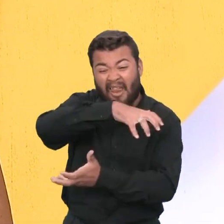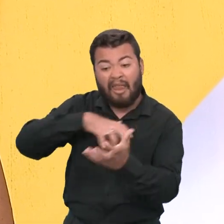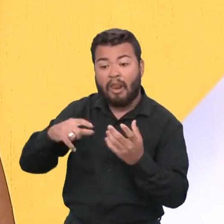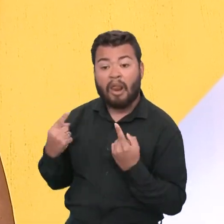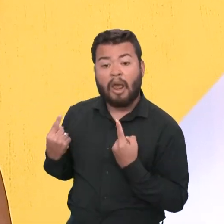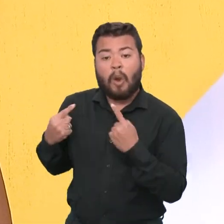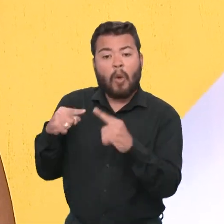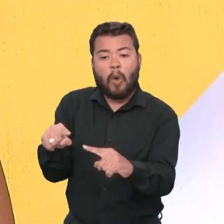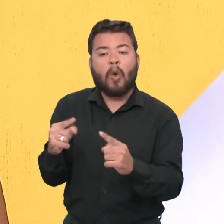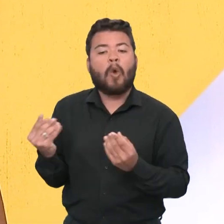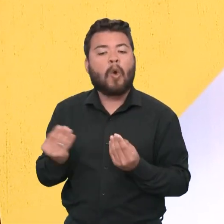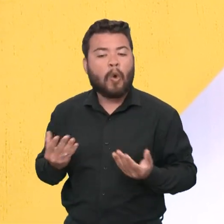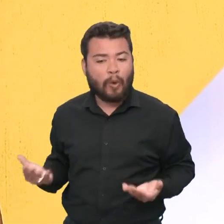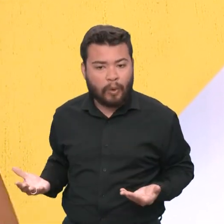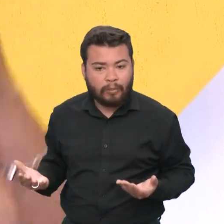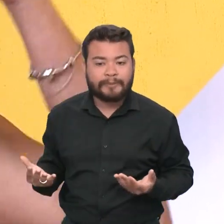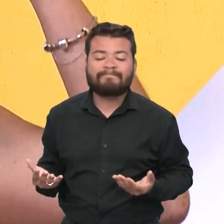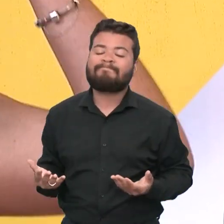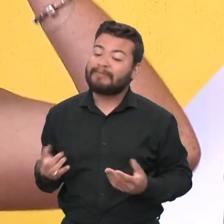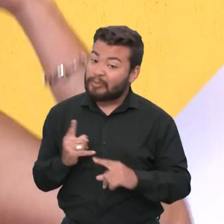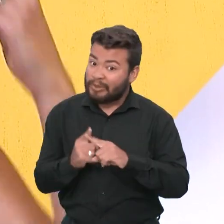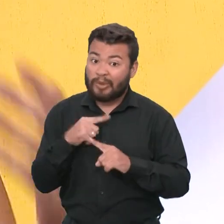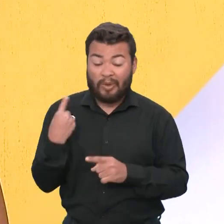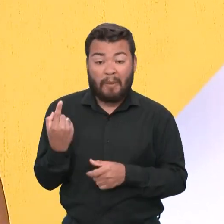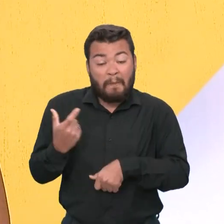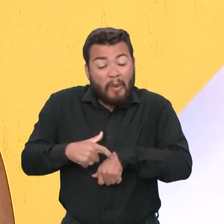está desesperador,